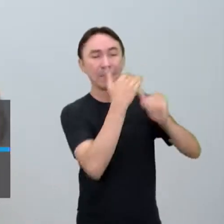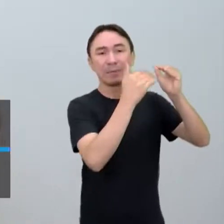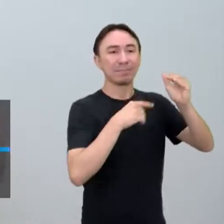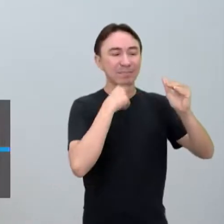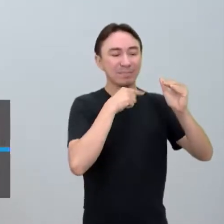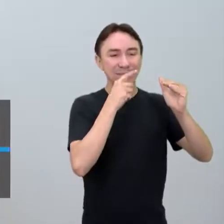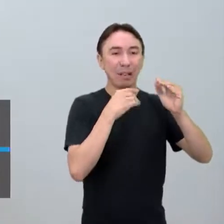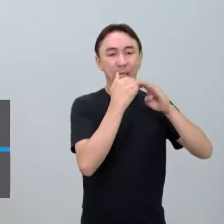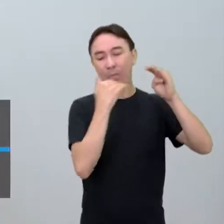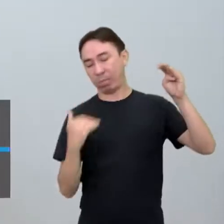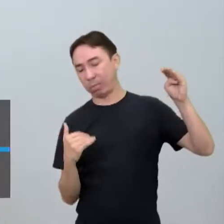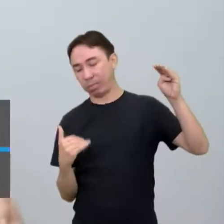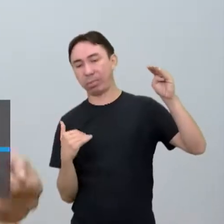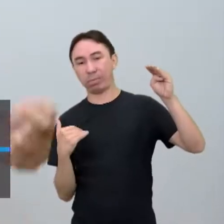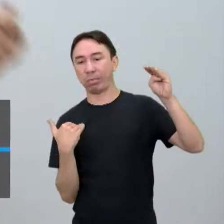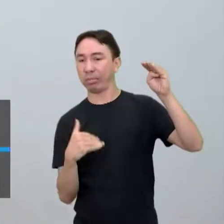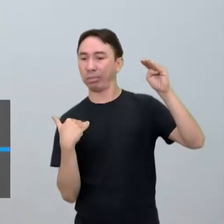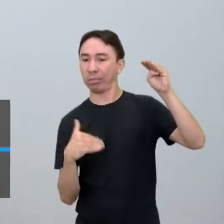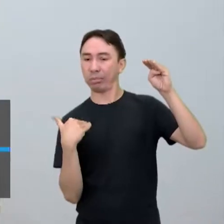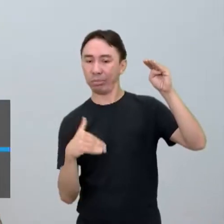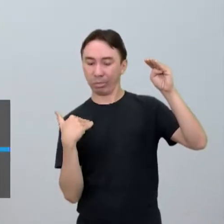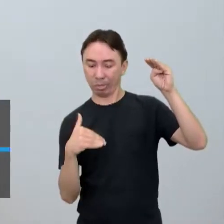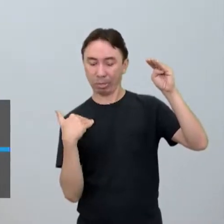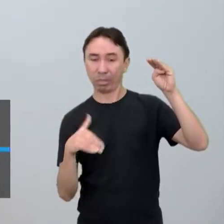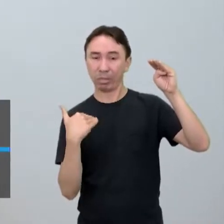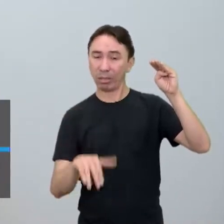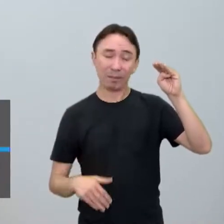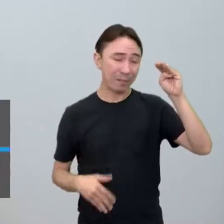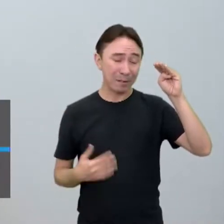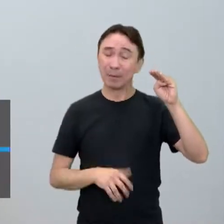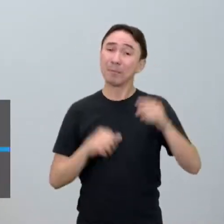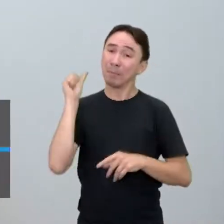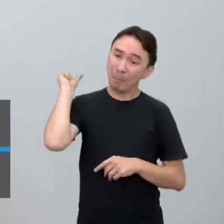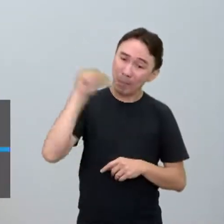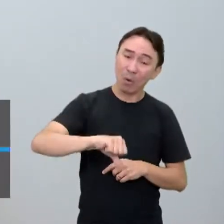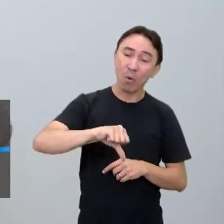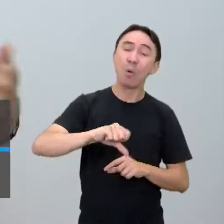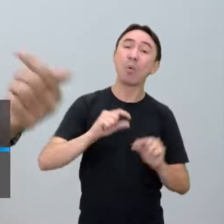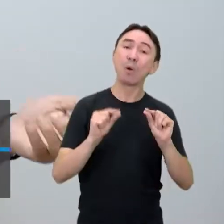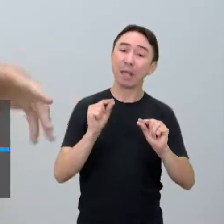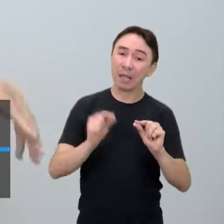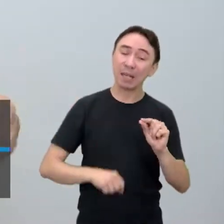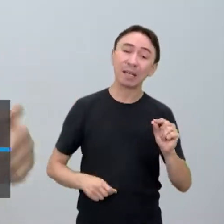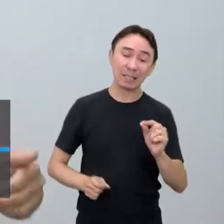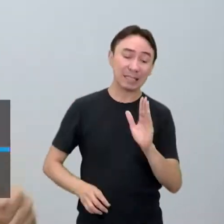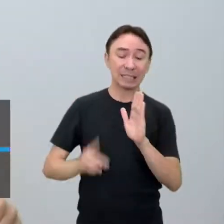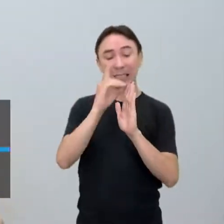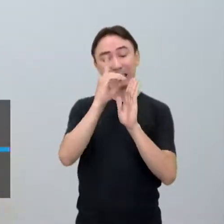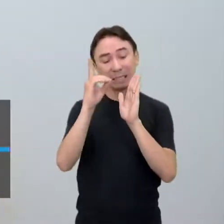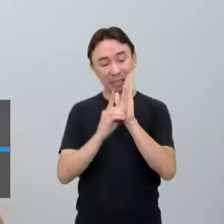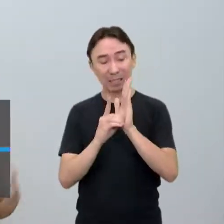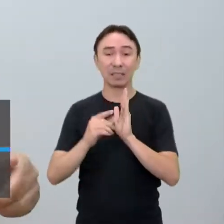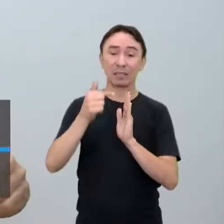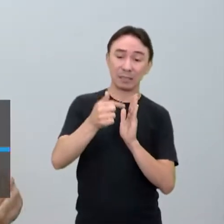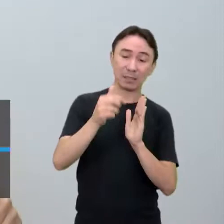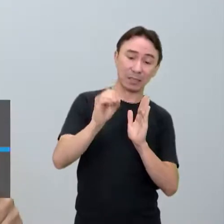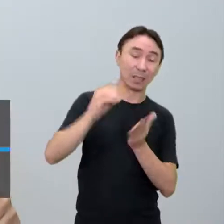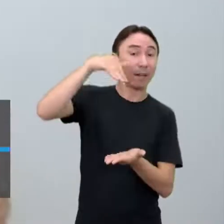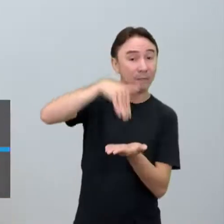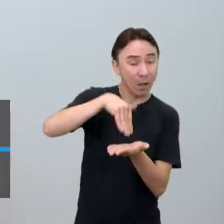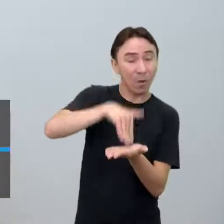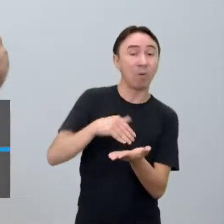Mais sólida, a partir do final da década de 70. Que coincide-se aí com algumas coisas curiosas.